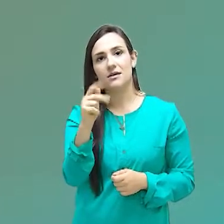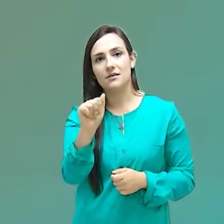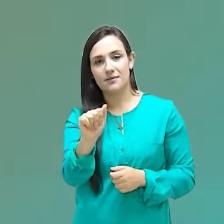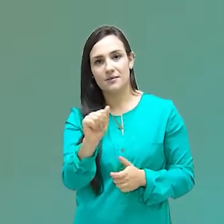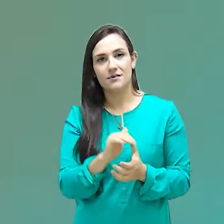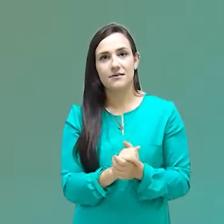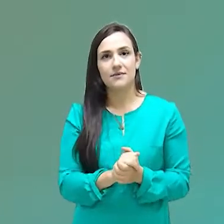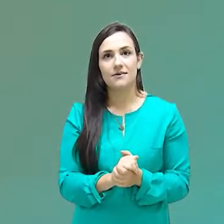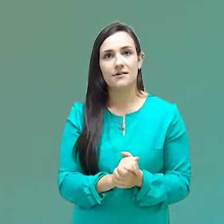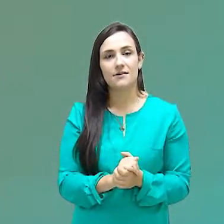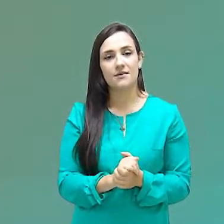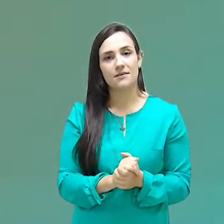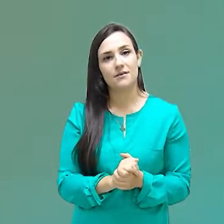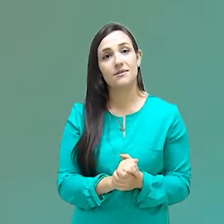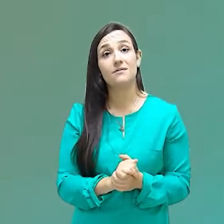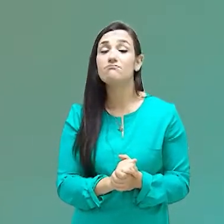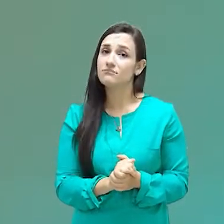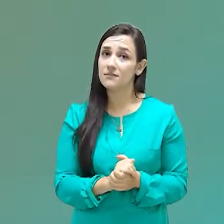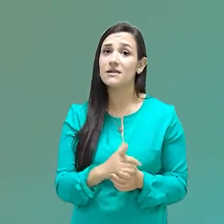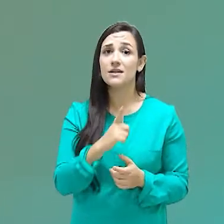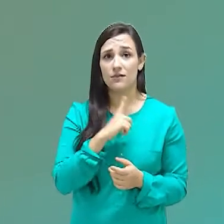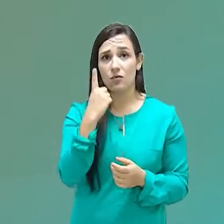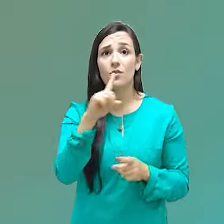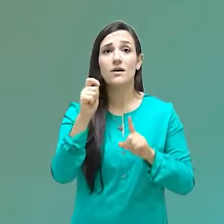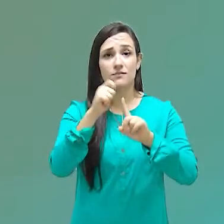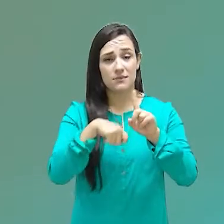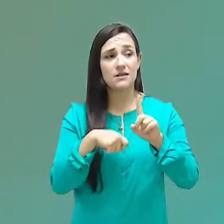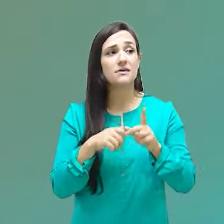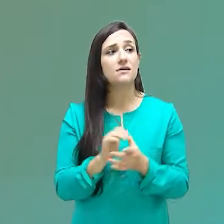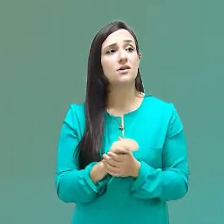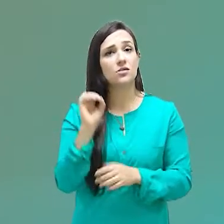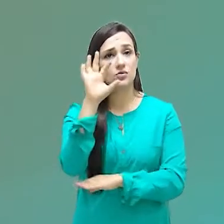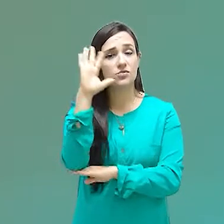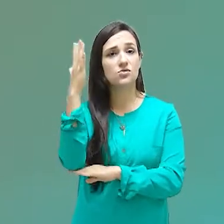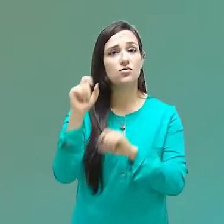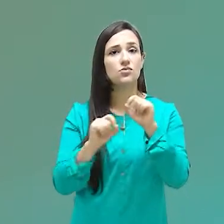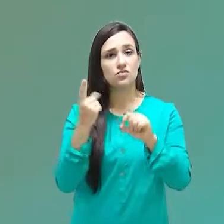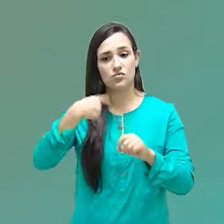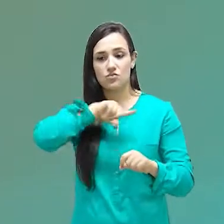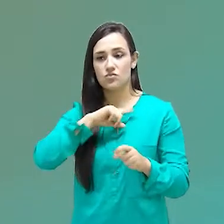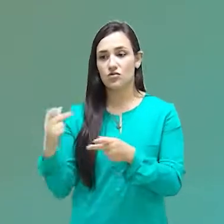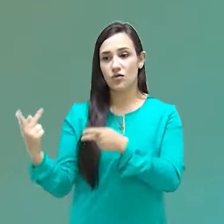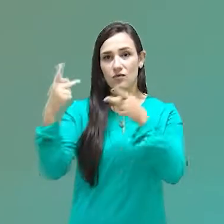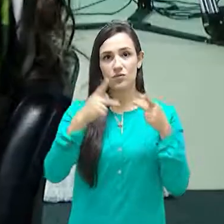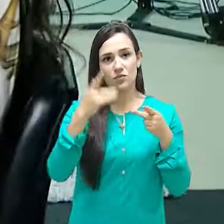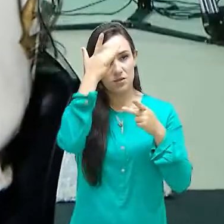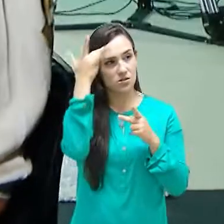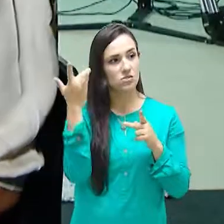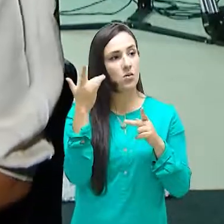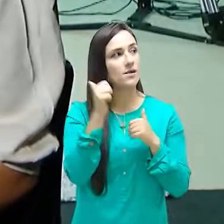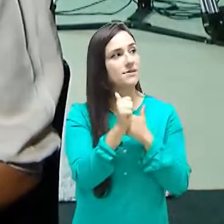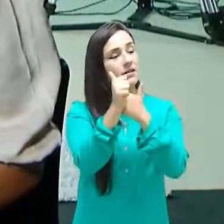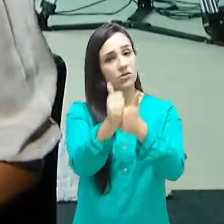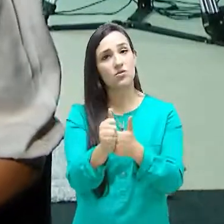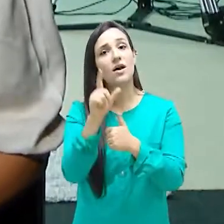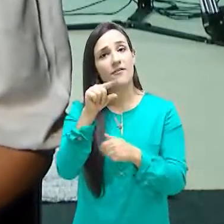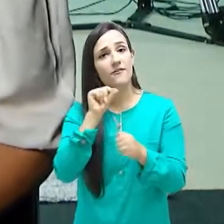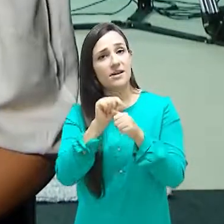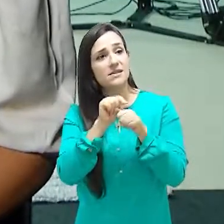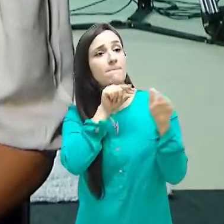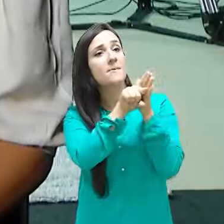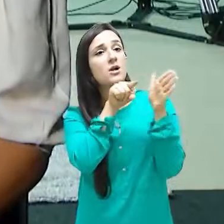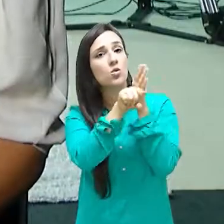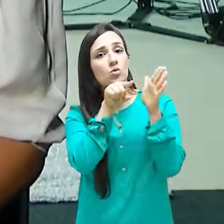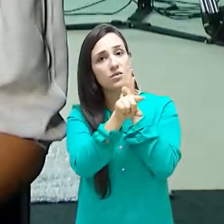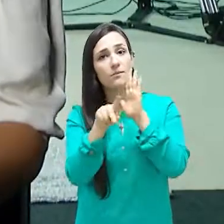convocando seguidores do Legislativo Estadual a mandarem as suas dúvidas sobre esse tema. Não é verdade, Areta? É verdade, Radamés.